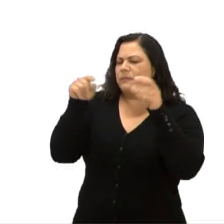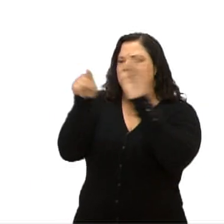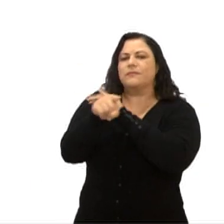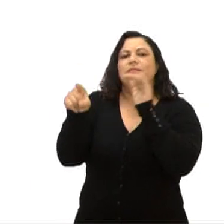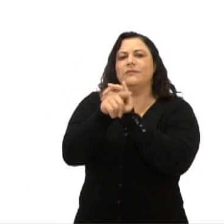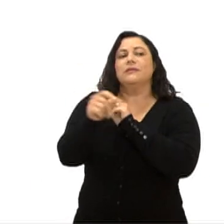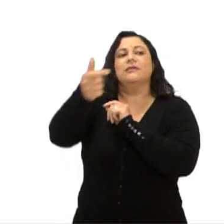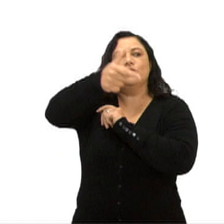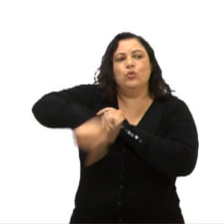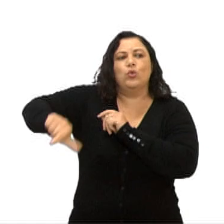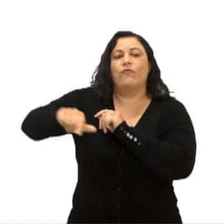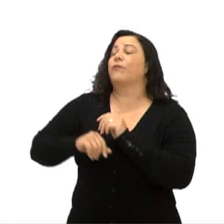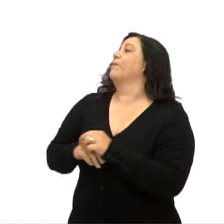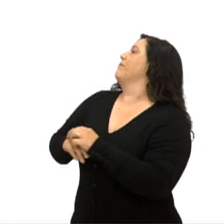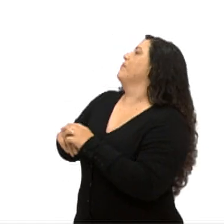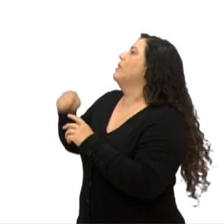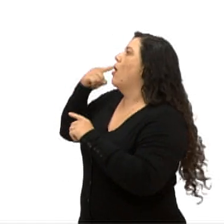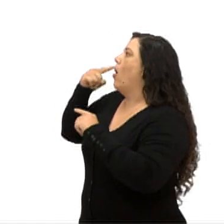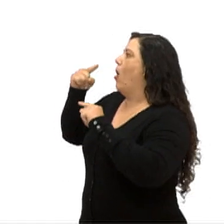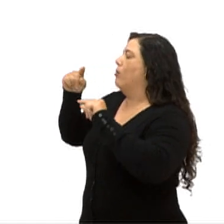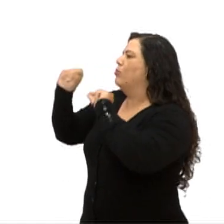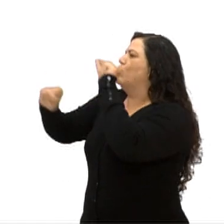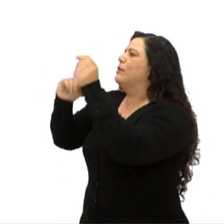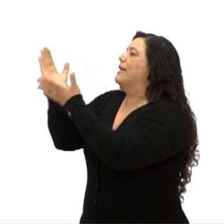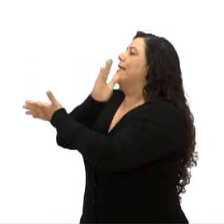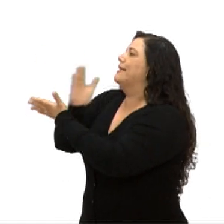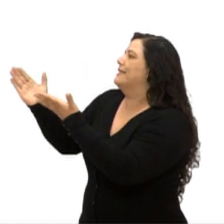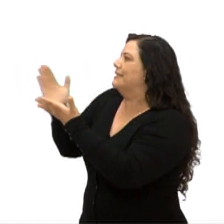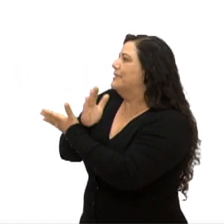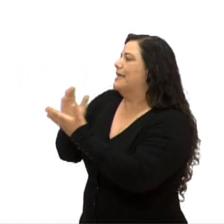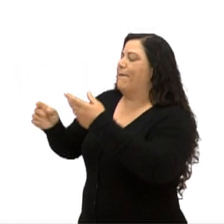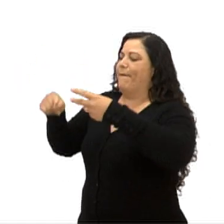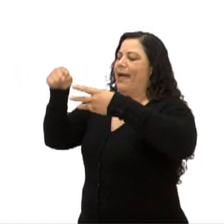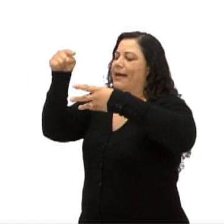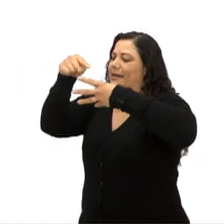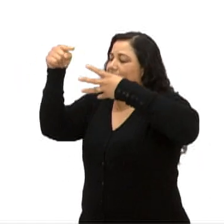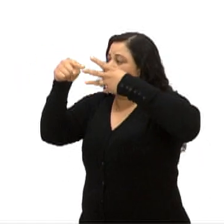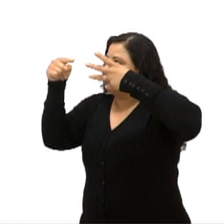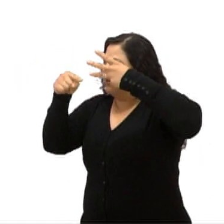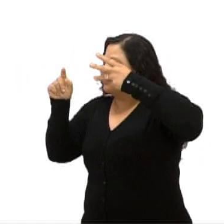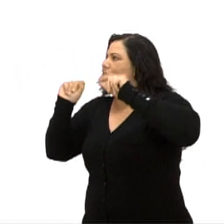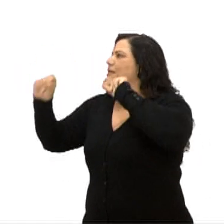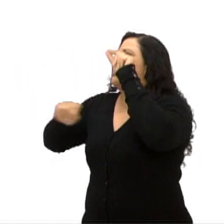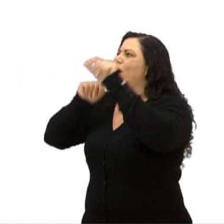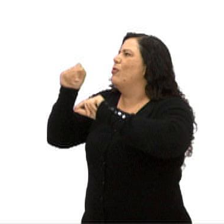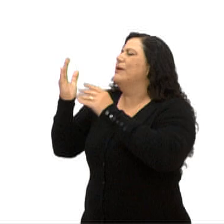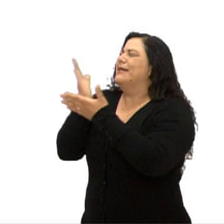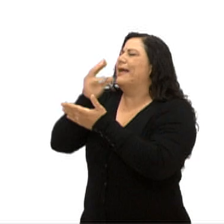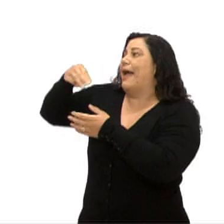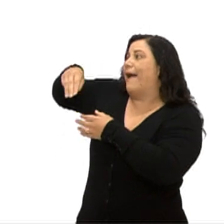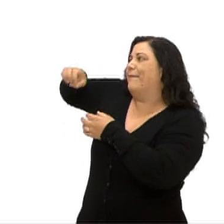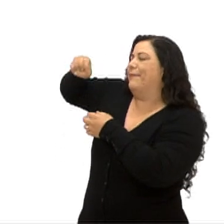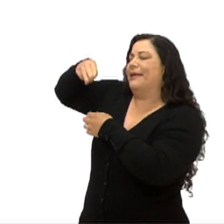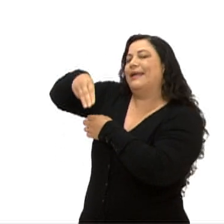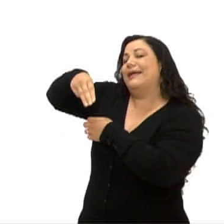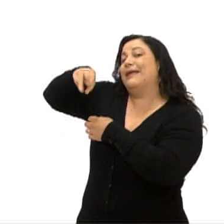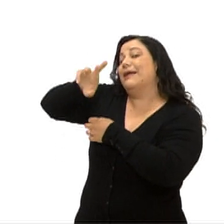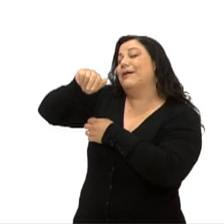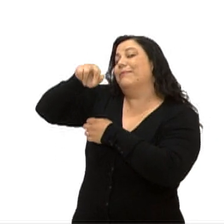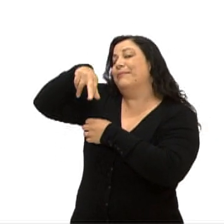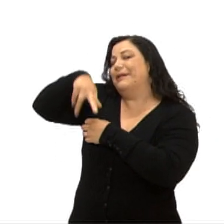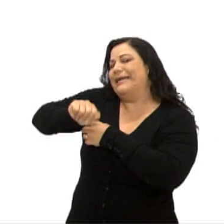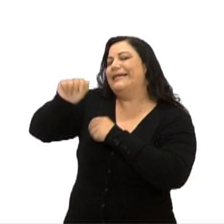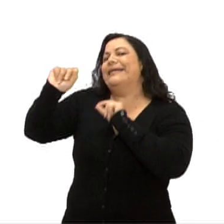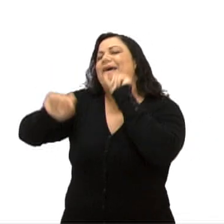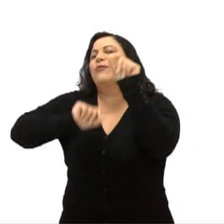pergunta, faz um favor? Vamos lá. A estrutura que separa a orelha externa da orelha média é uma membrana ultrassensível de forma